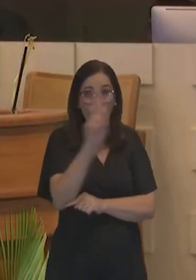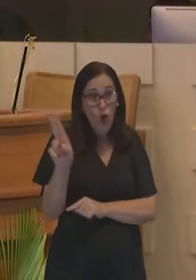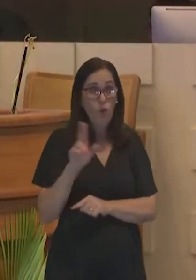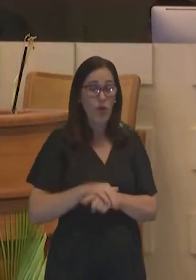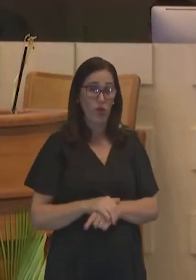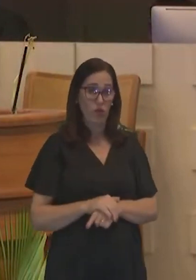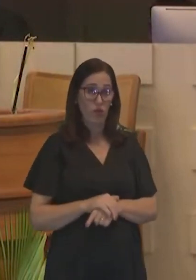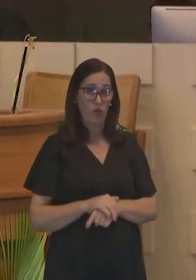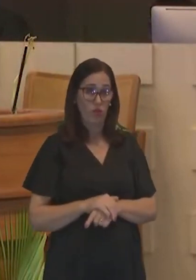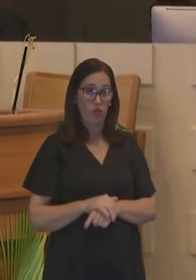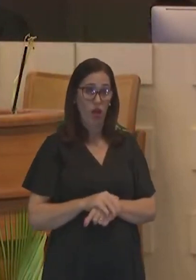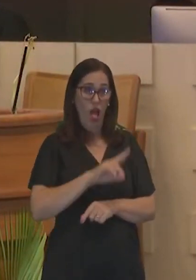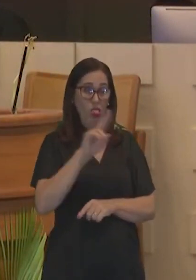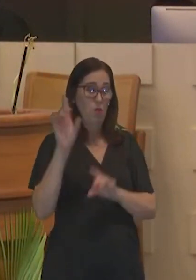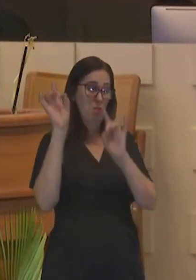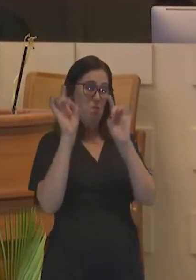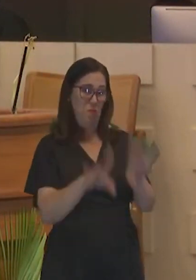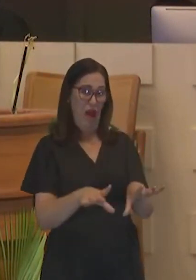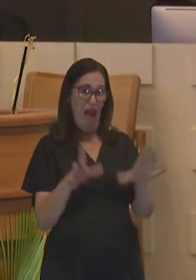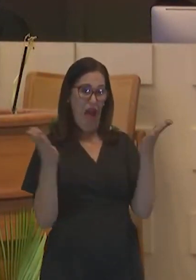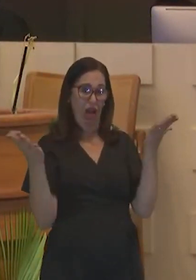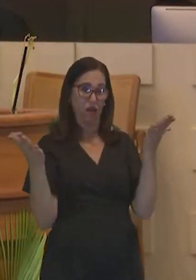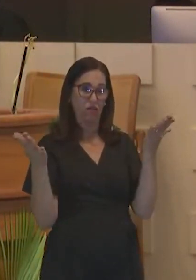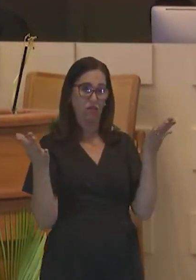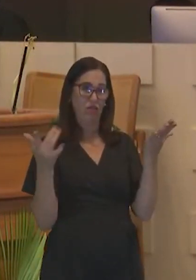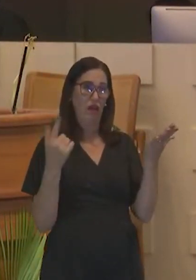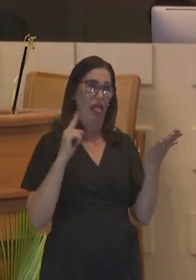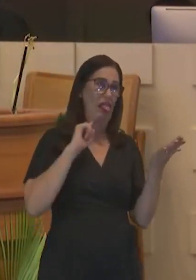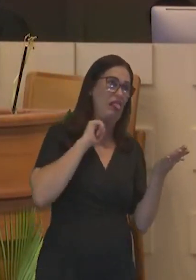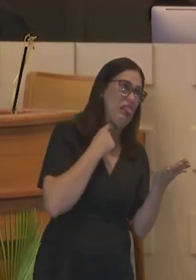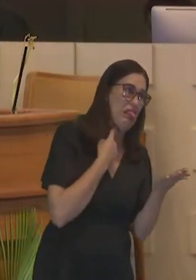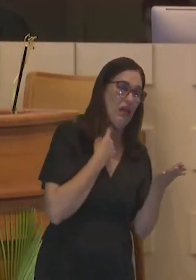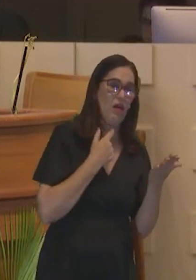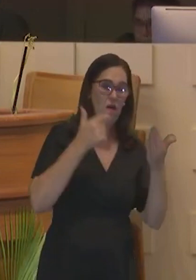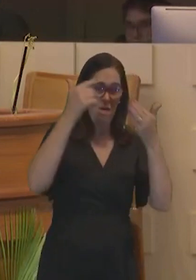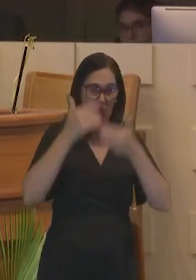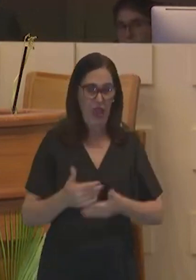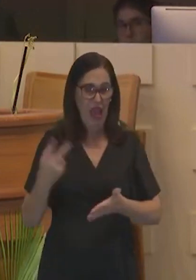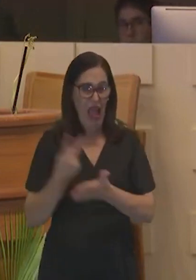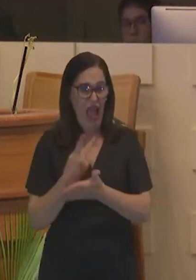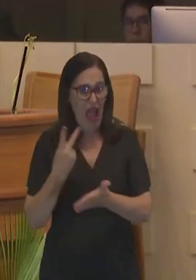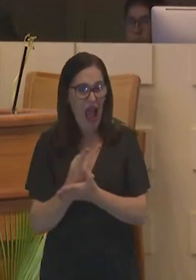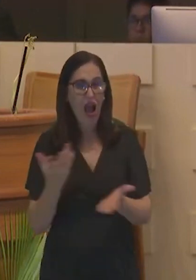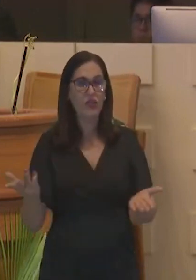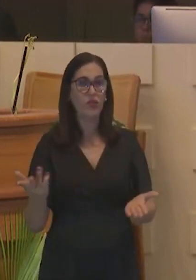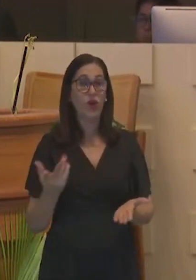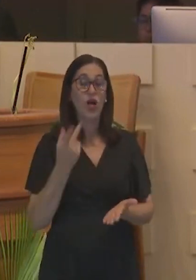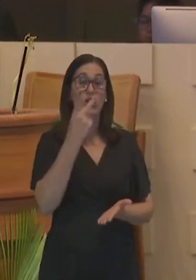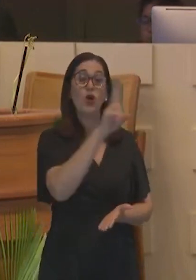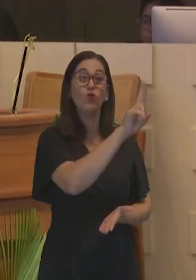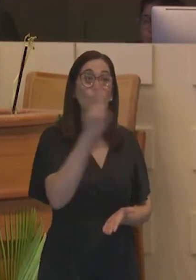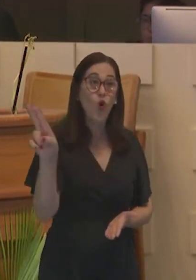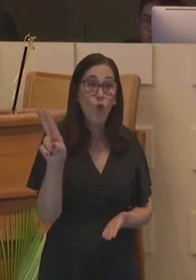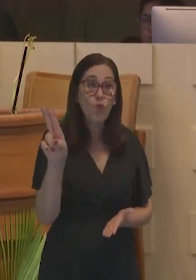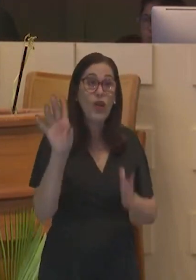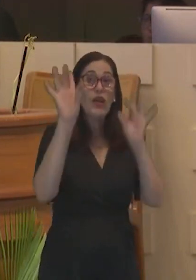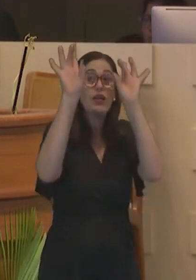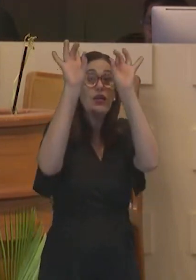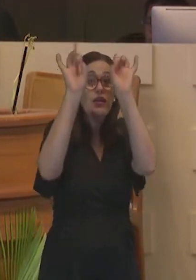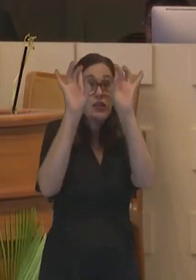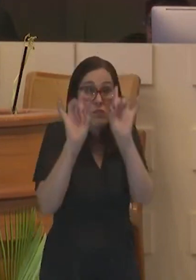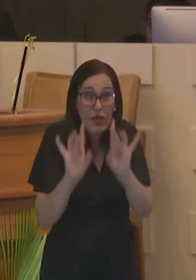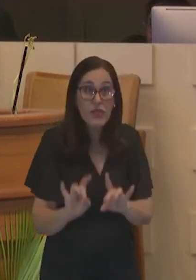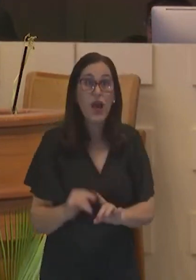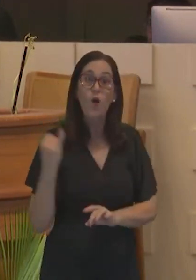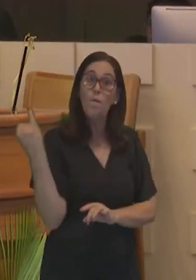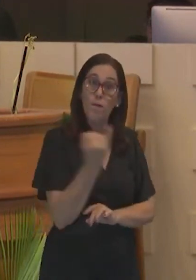nome seja jogado muitas vezes na lama por causa de atitudes inconvenientes. O seu nome é algo muito precioso,